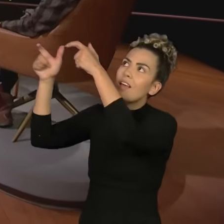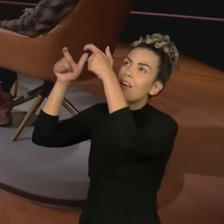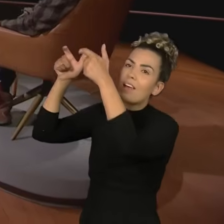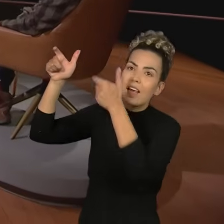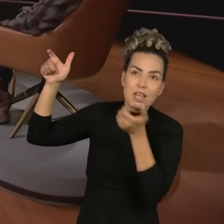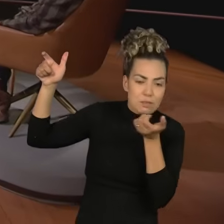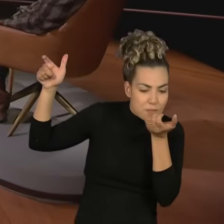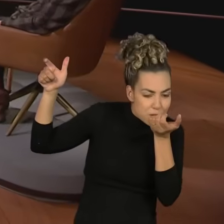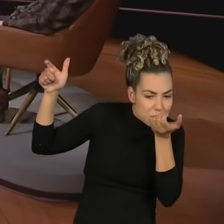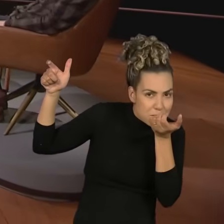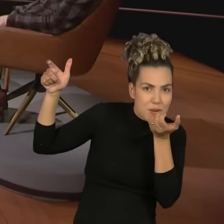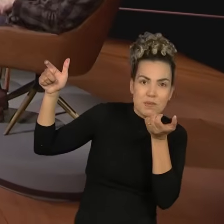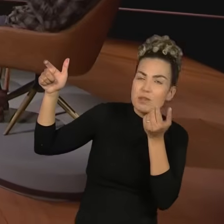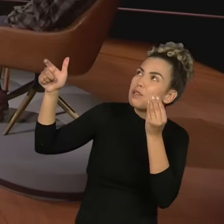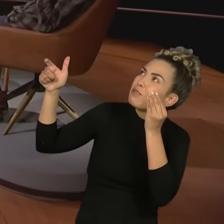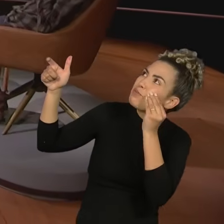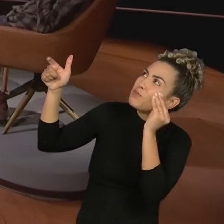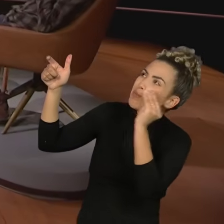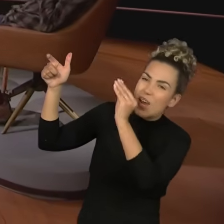beijo.